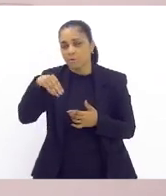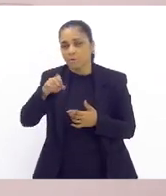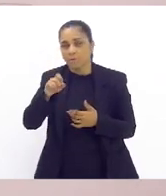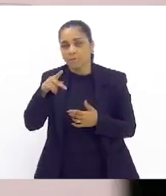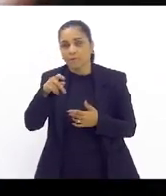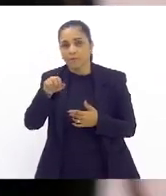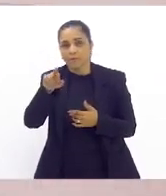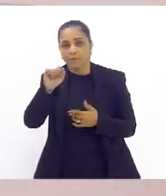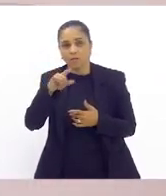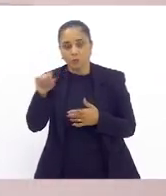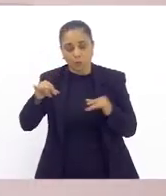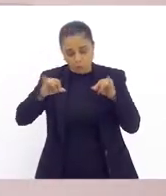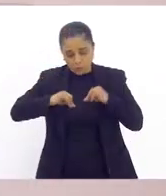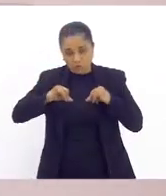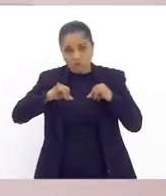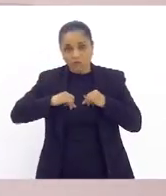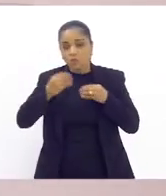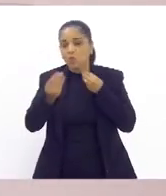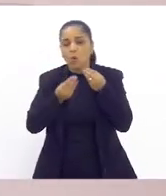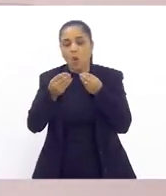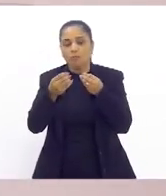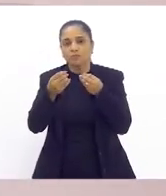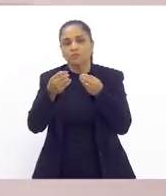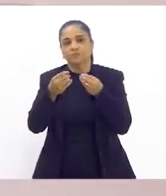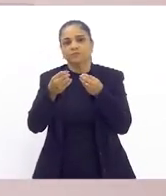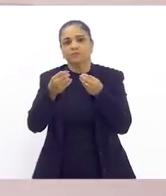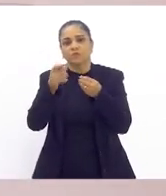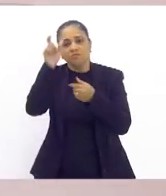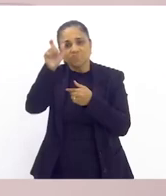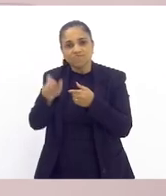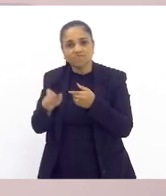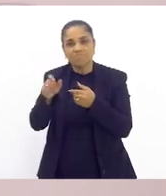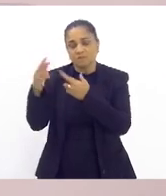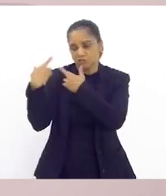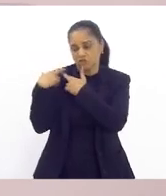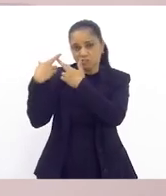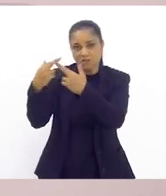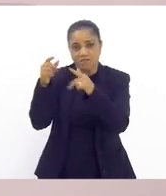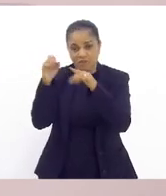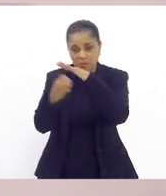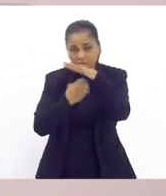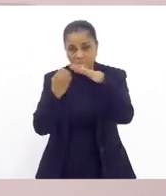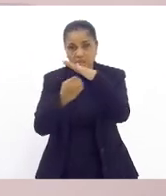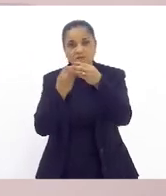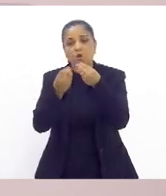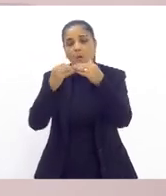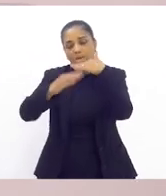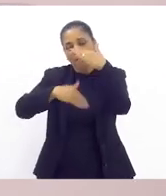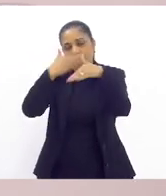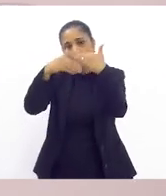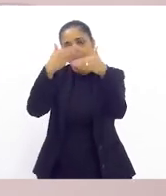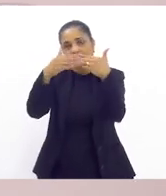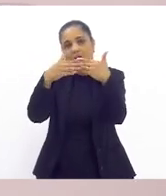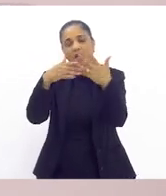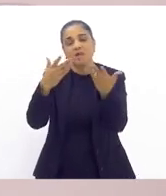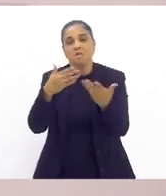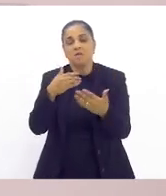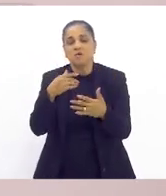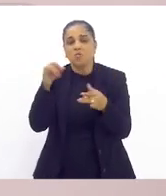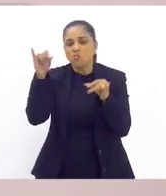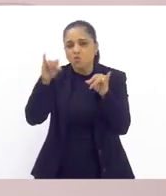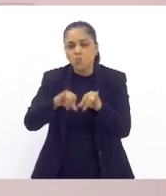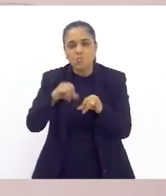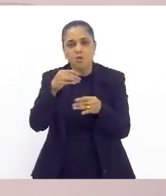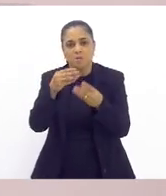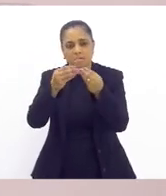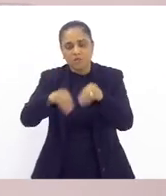empresários não vão se erguer a nossa cidade com esses péssimos atendimentos então fica aqui também a